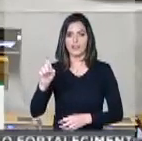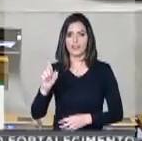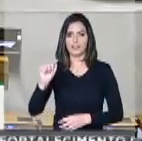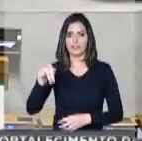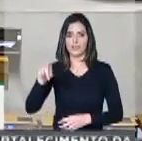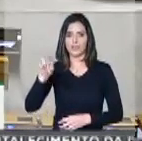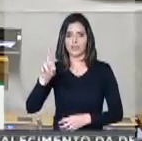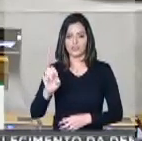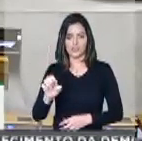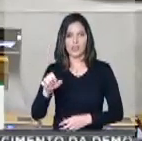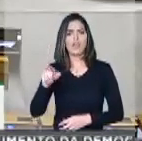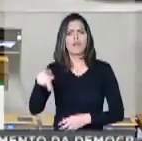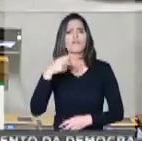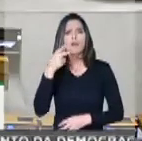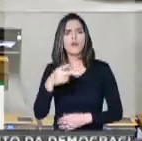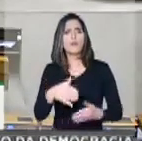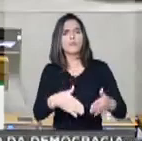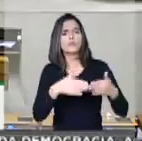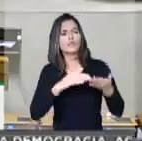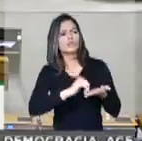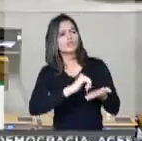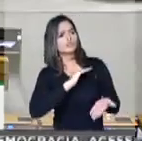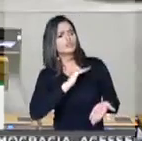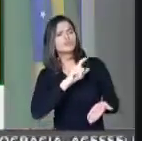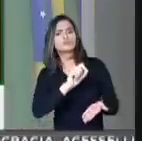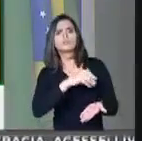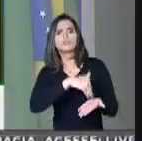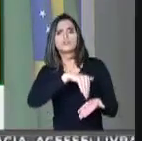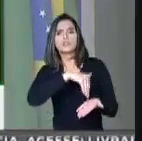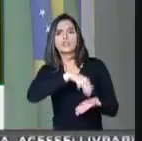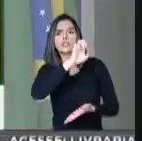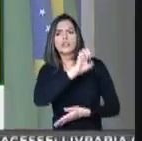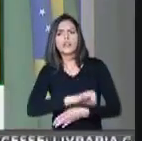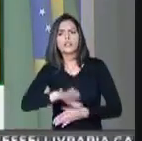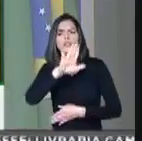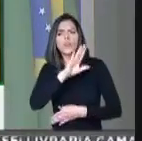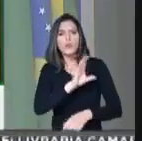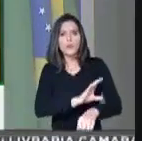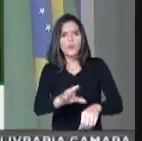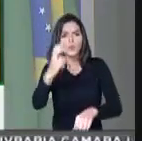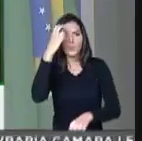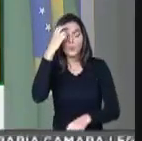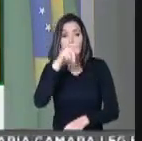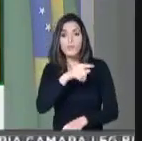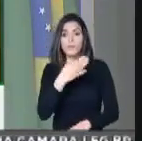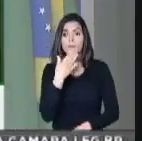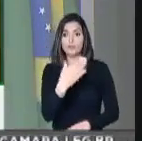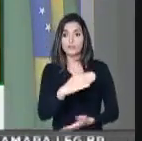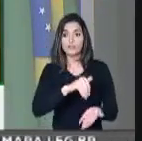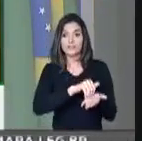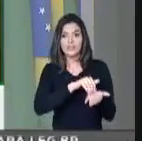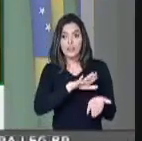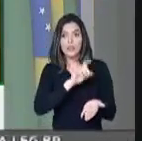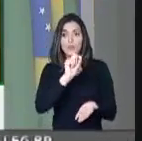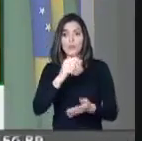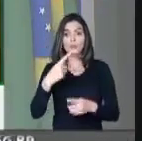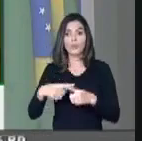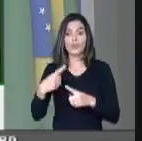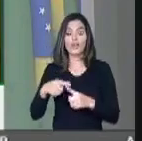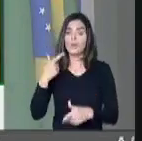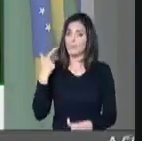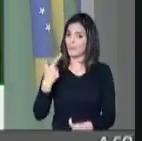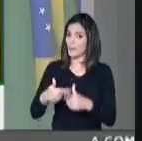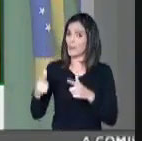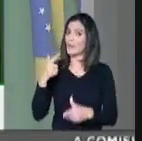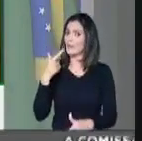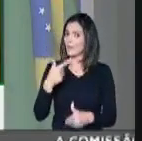que é o pedido de demissão do secretário nacional de Cultura, Henrique Pires. Esse pedido de demissão, na realidade, se inscreve num problema muito